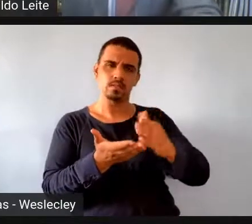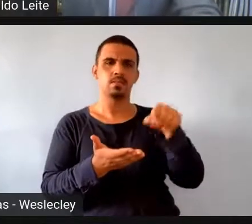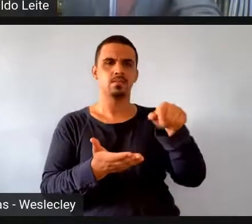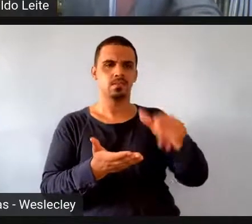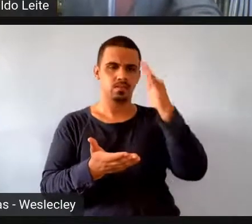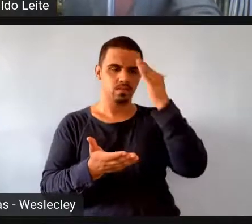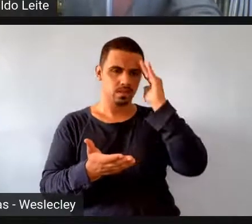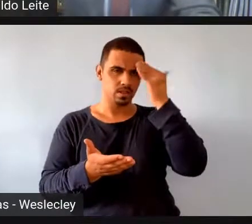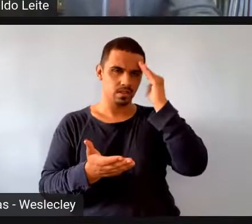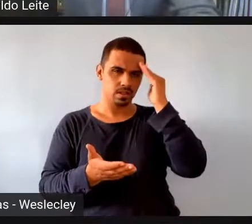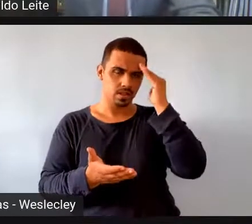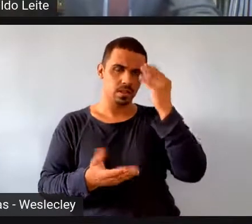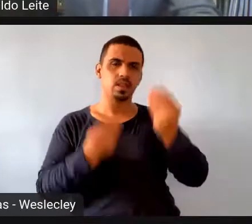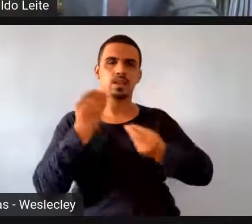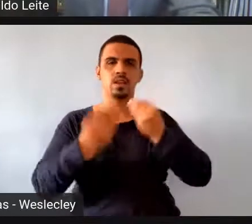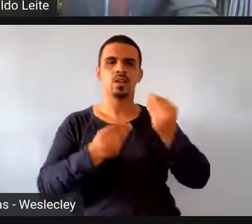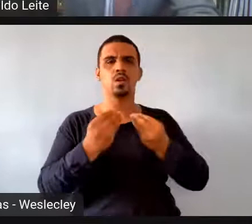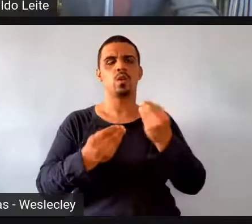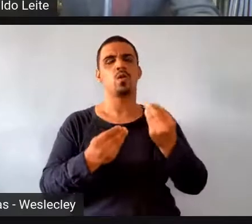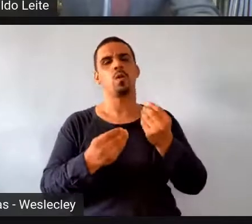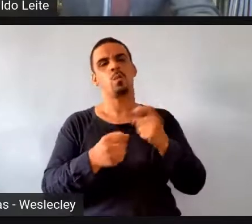os fluxos, mais do que ir em busca